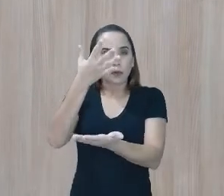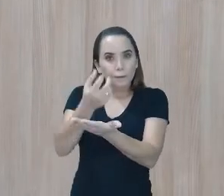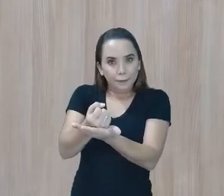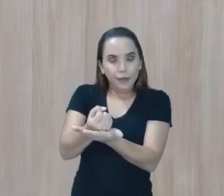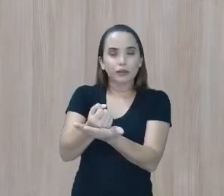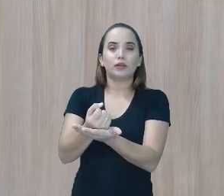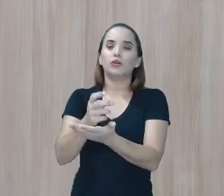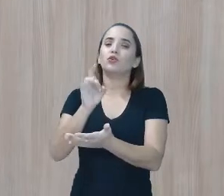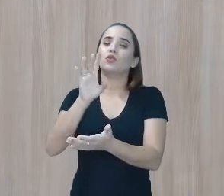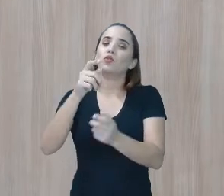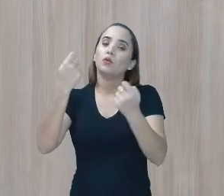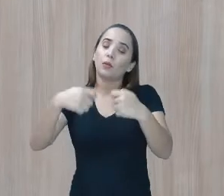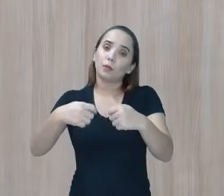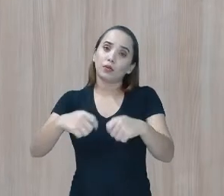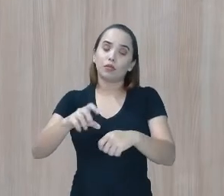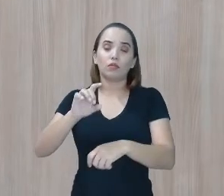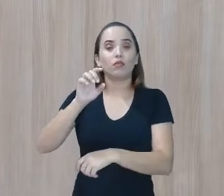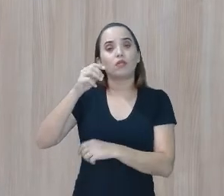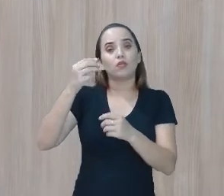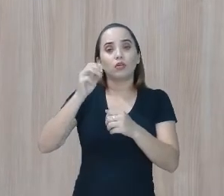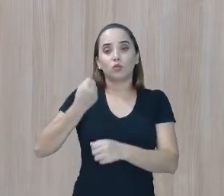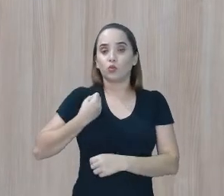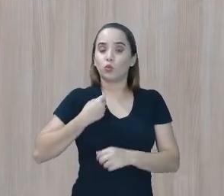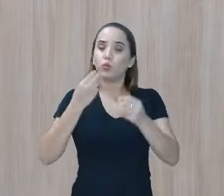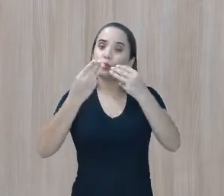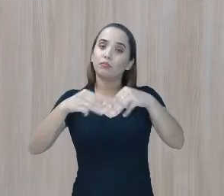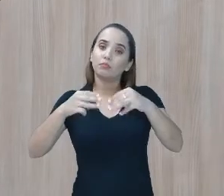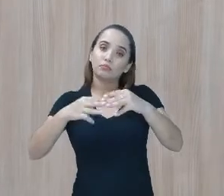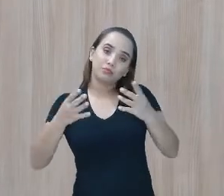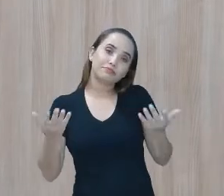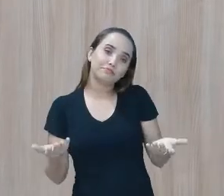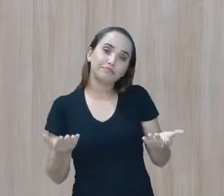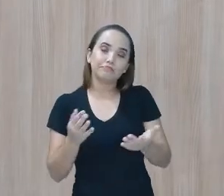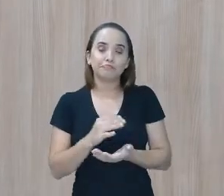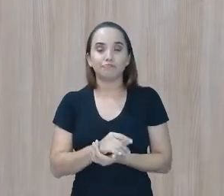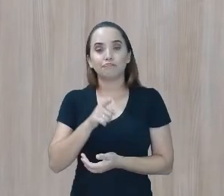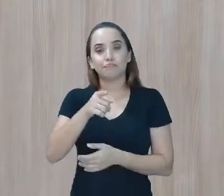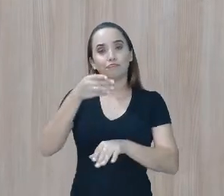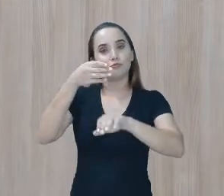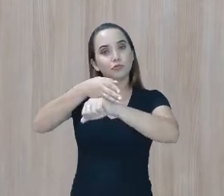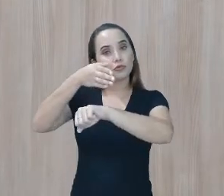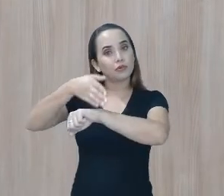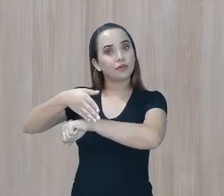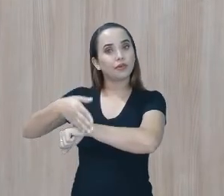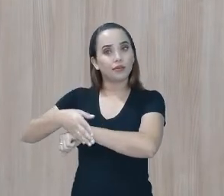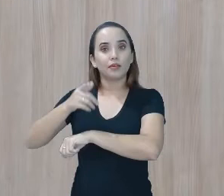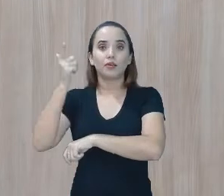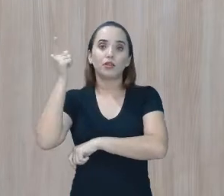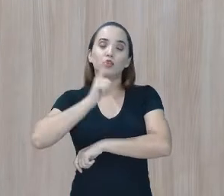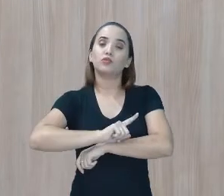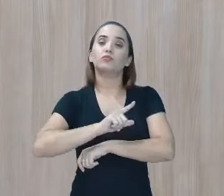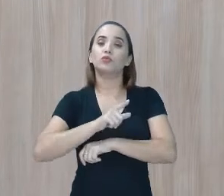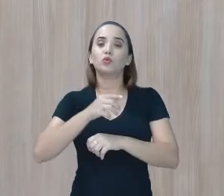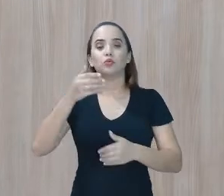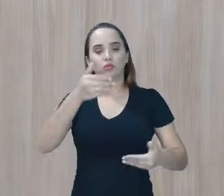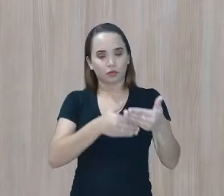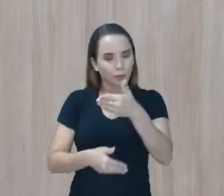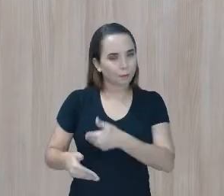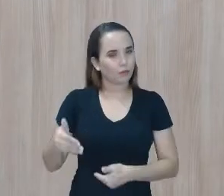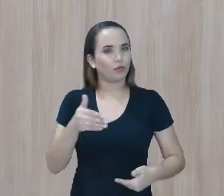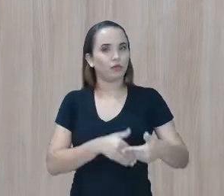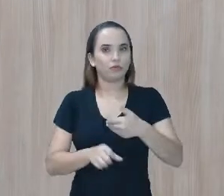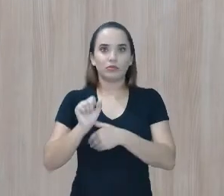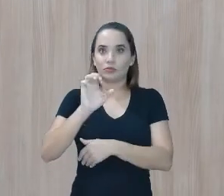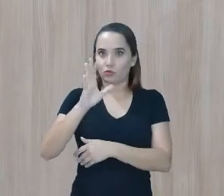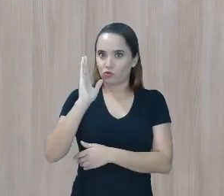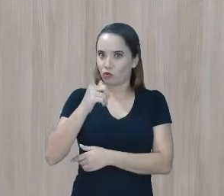vai precisar apenas da sua matrícula, tá certo? E você faz aí o acesso e você vai conseguir participar. Então, se você